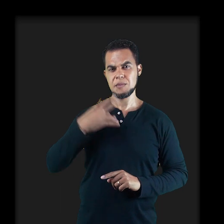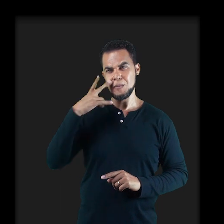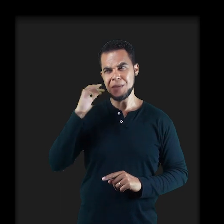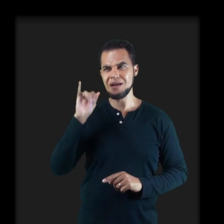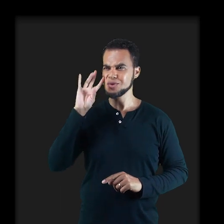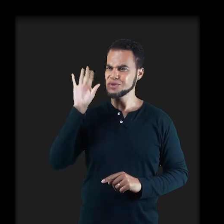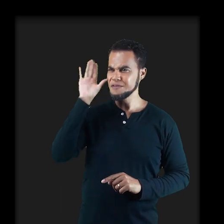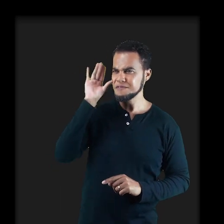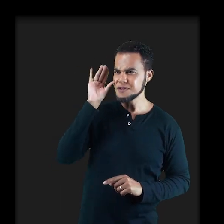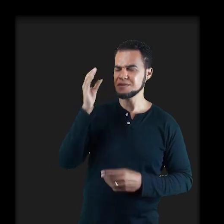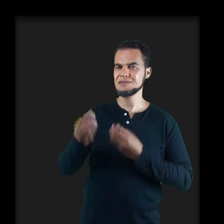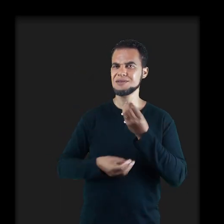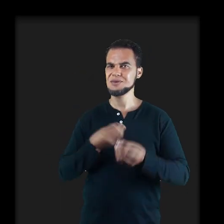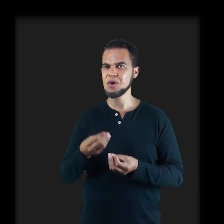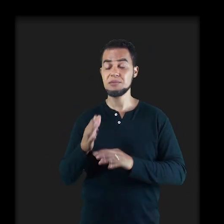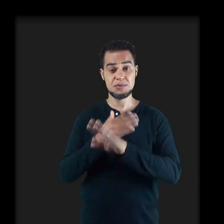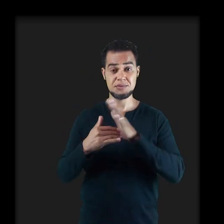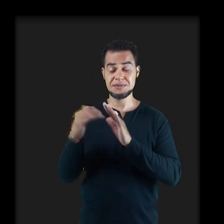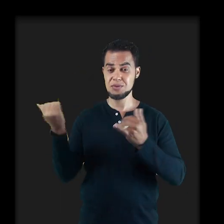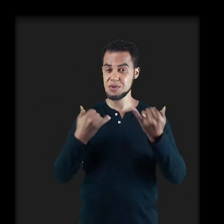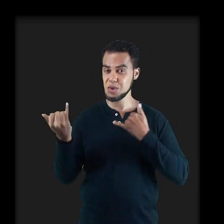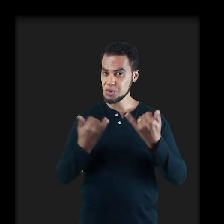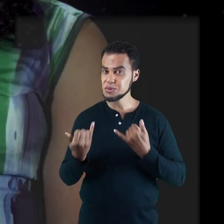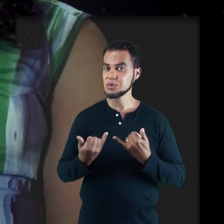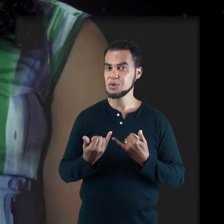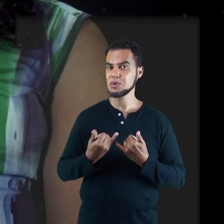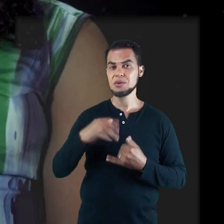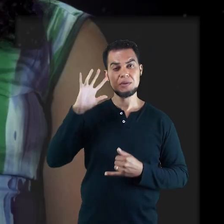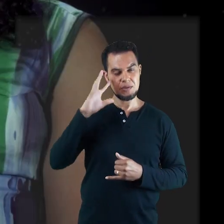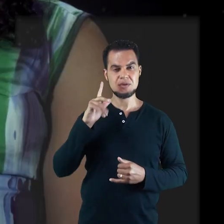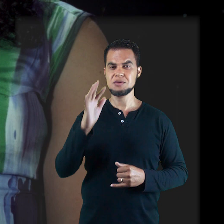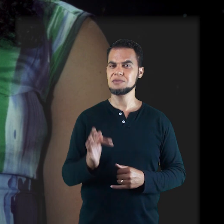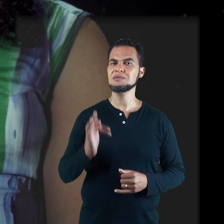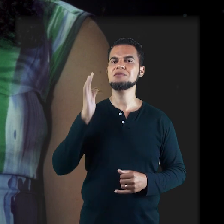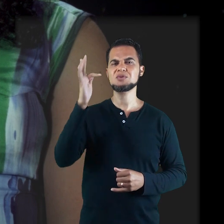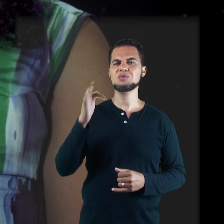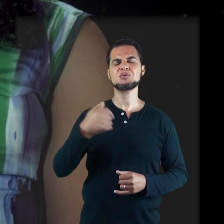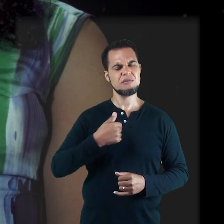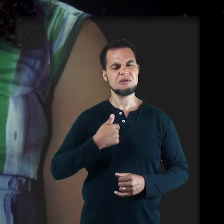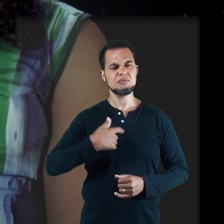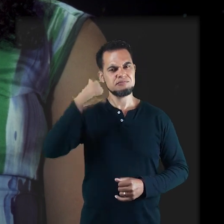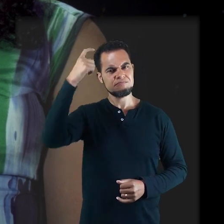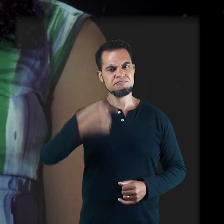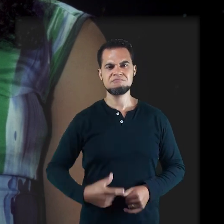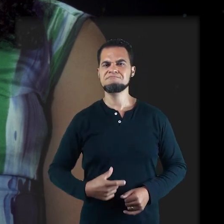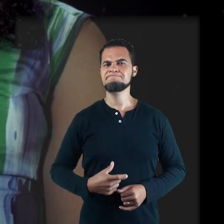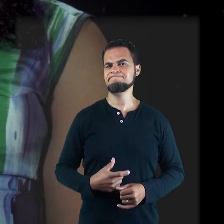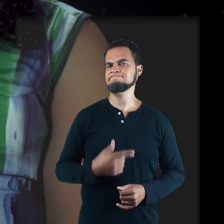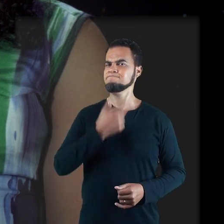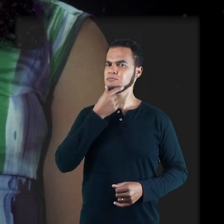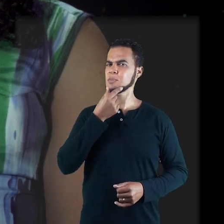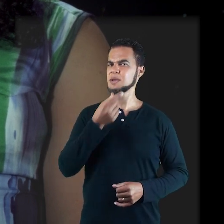do meu pai que eu já vi, pelo que tudo que a senhora já me contou. Creio que no futuro vou ser um cara